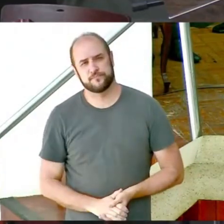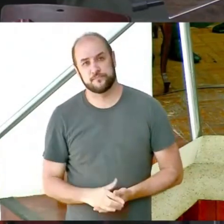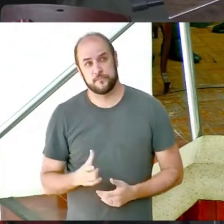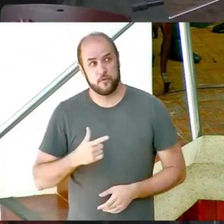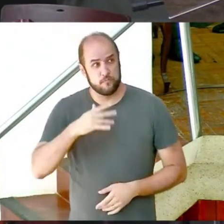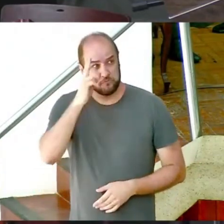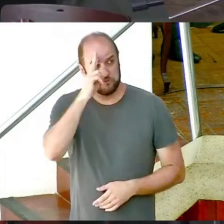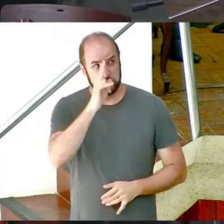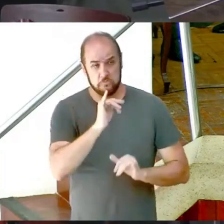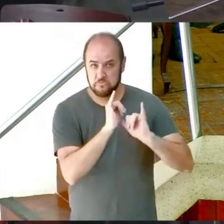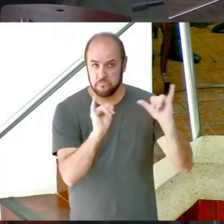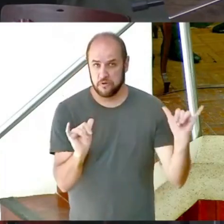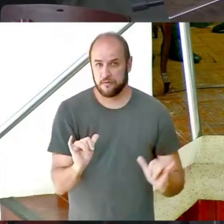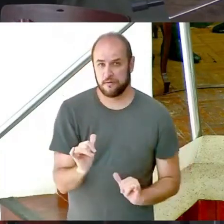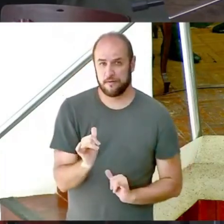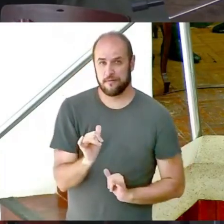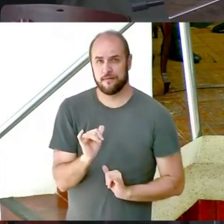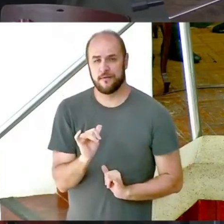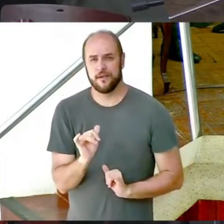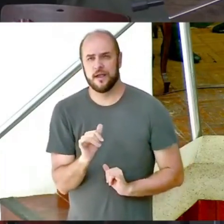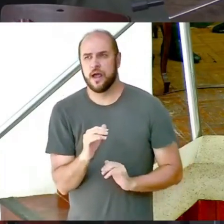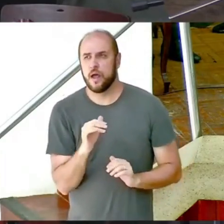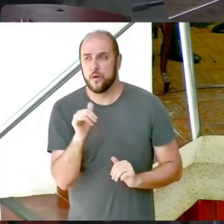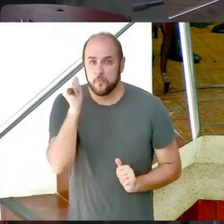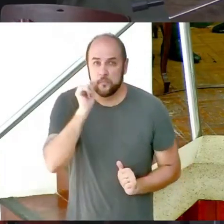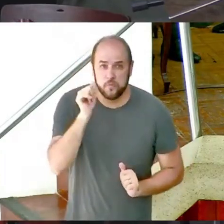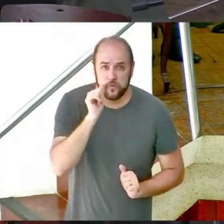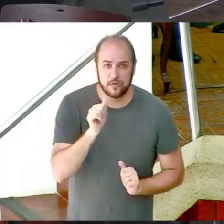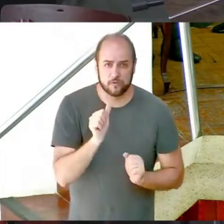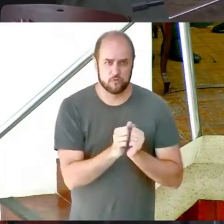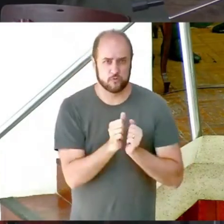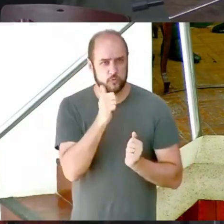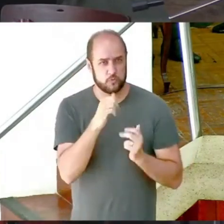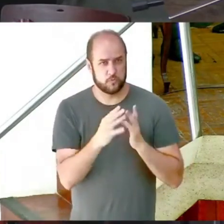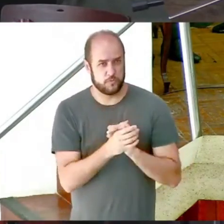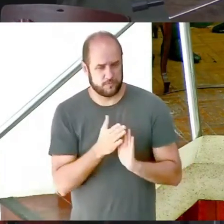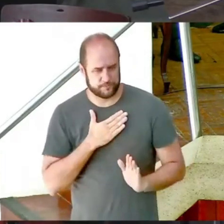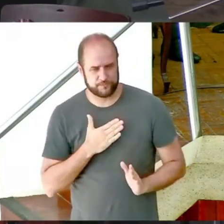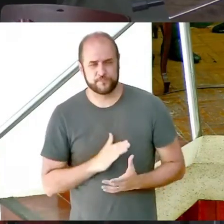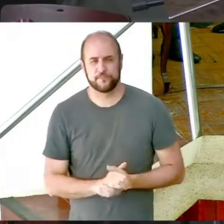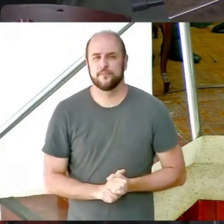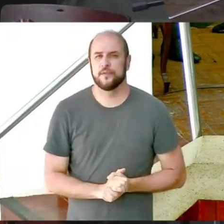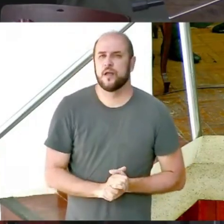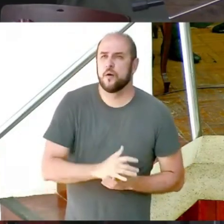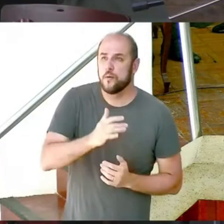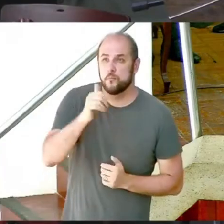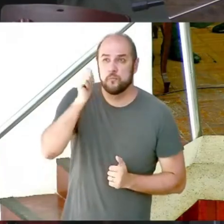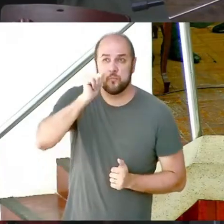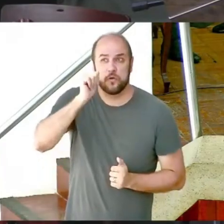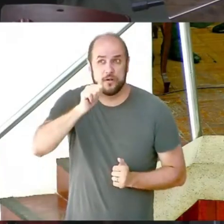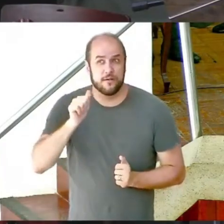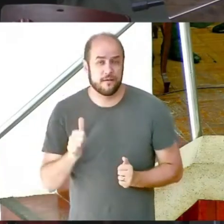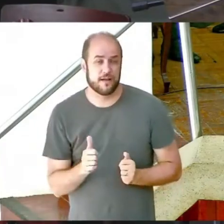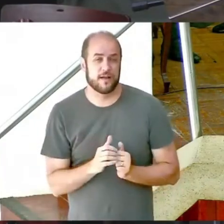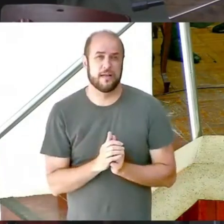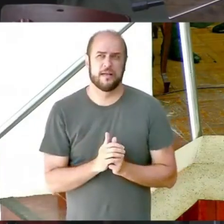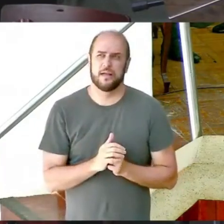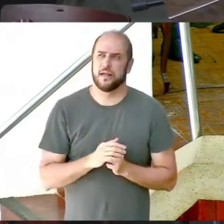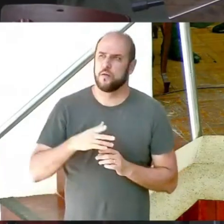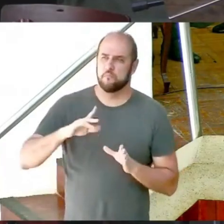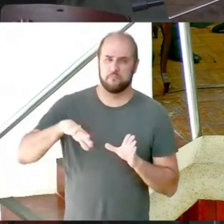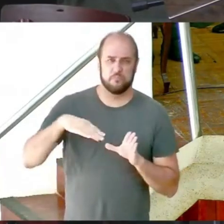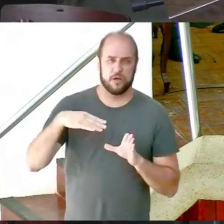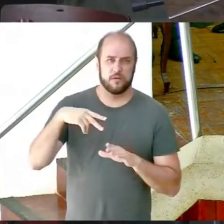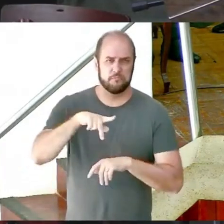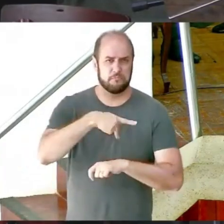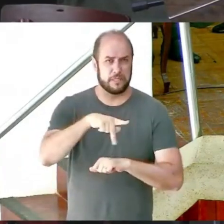Paula, de uma irmã que foi alcançada pelo evangelho e ela era de um